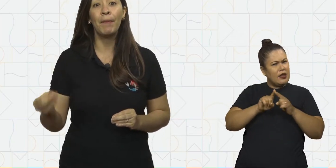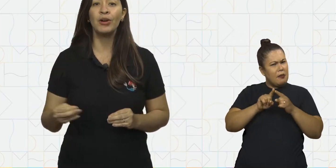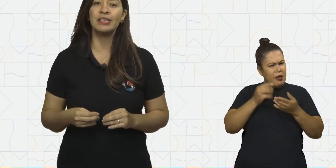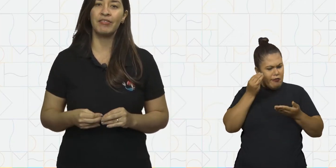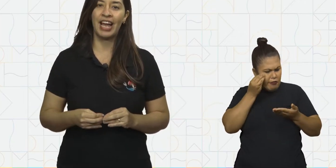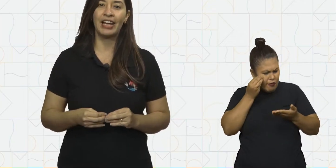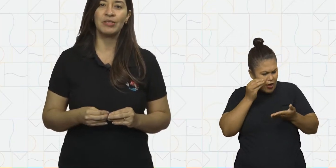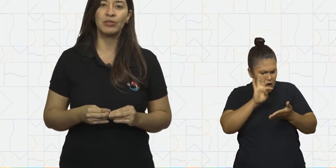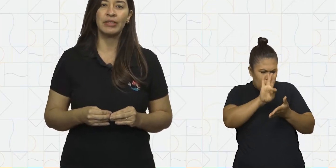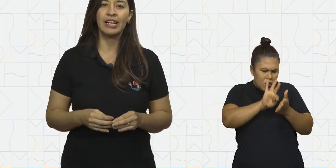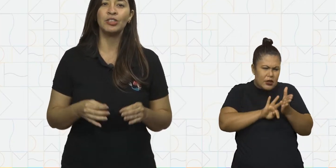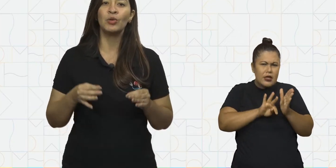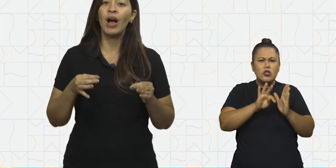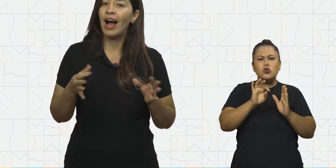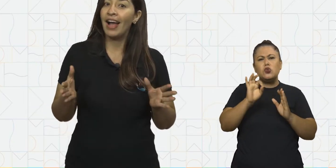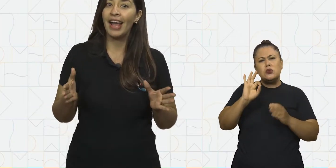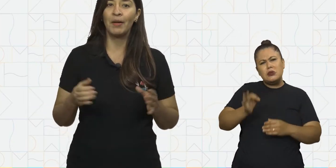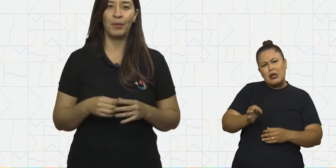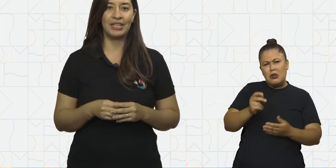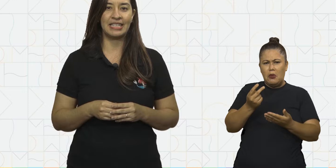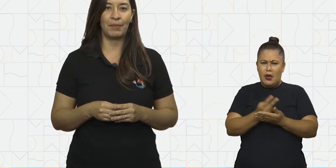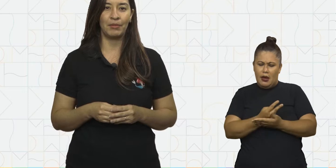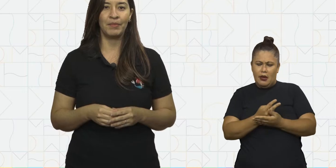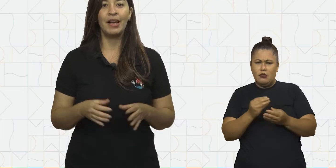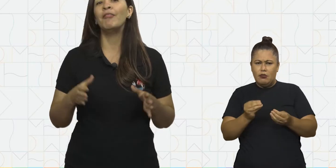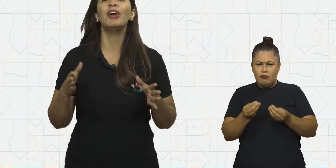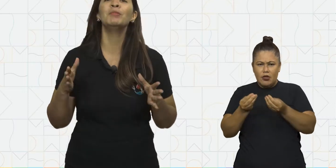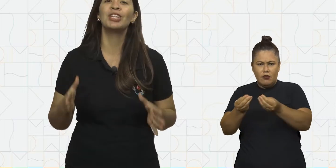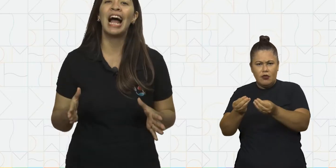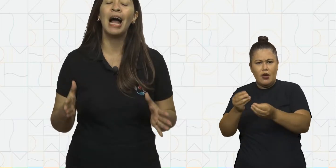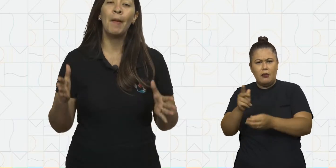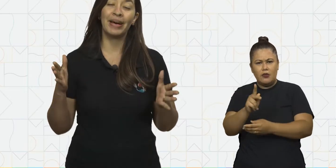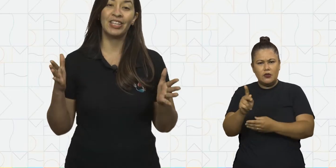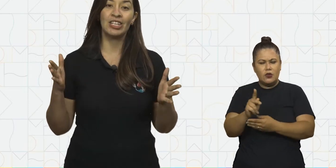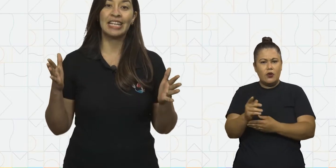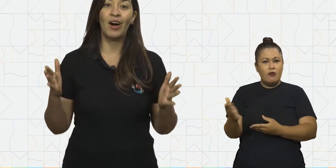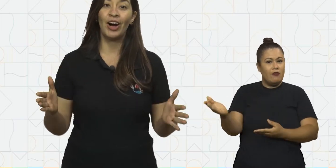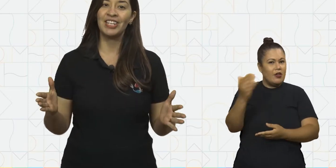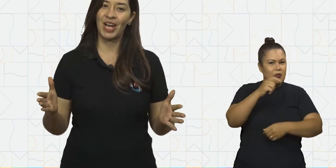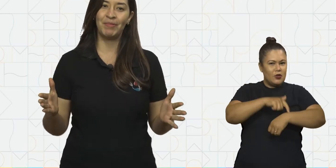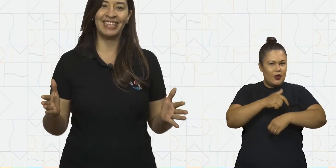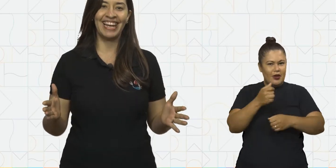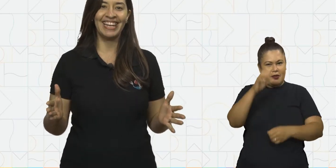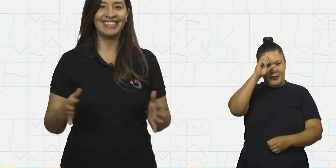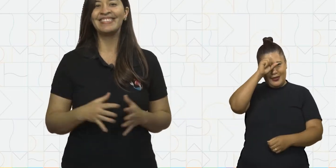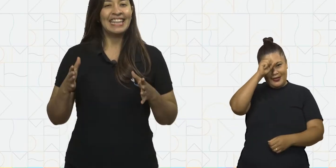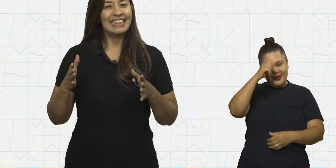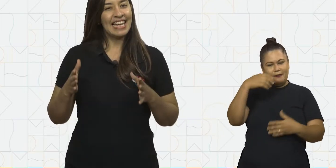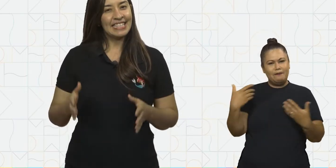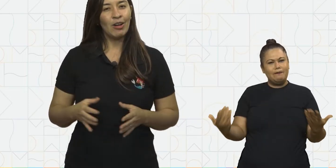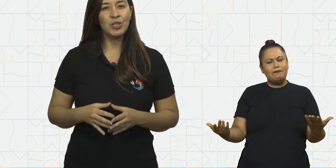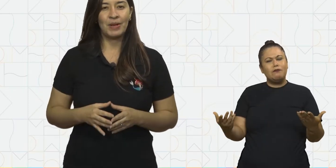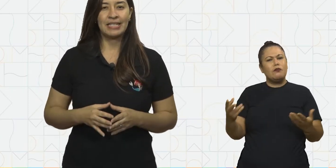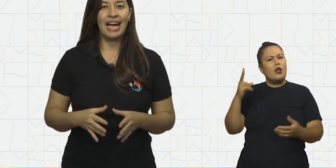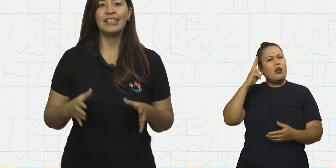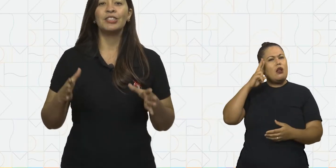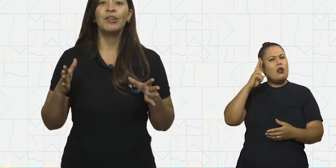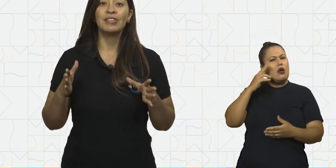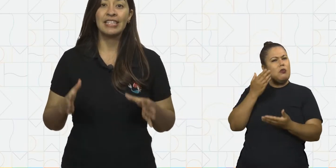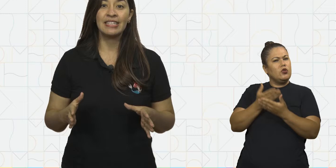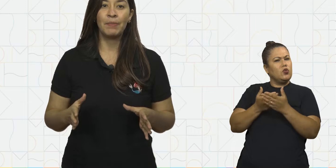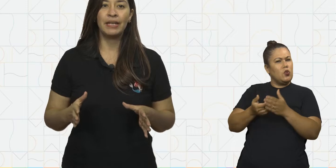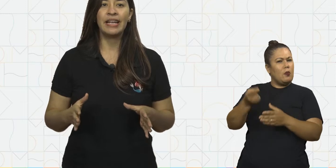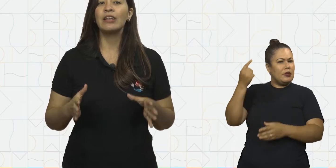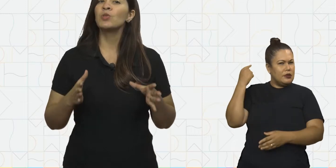para depois enviar o seu texto a ela, por exemplo. Vamos lá para a nossa hora de aprender? Nas aulas